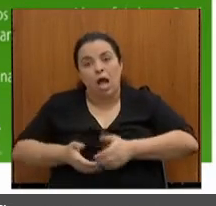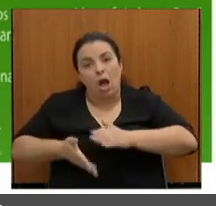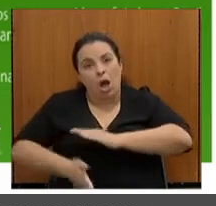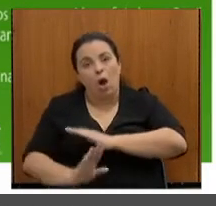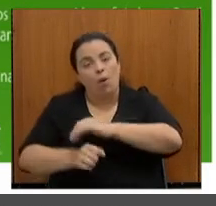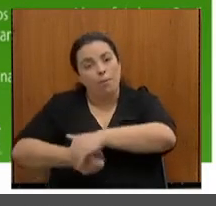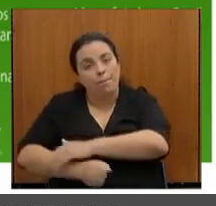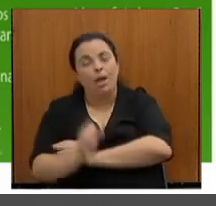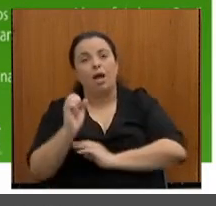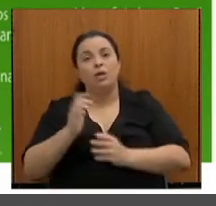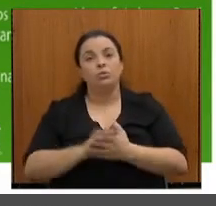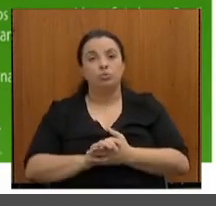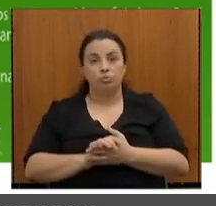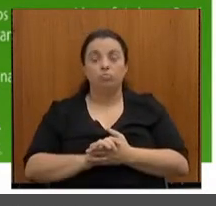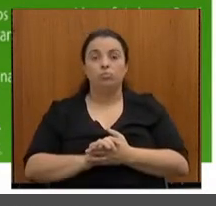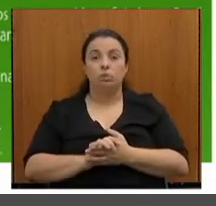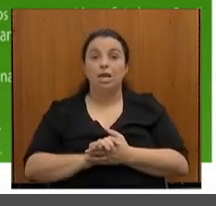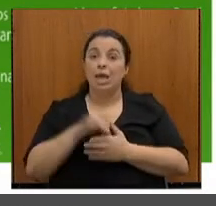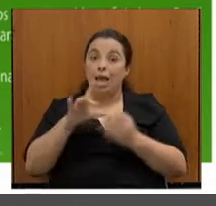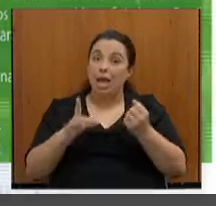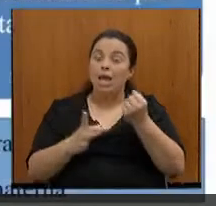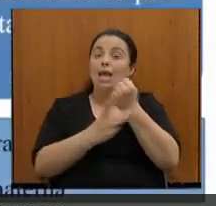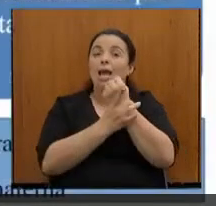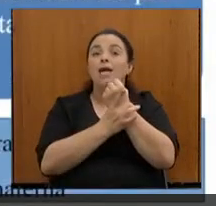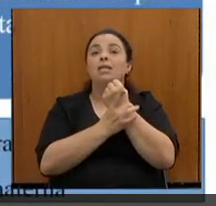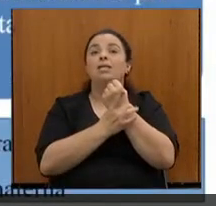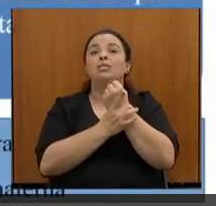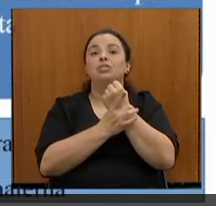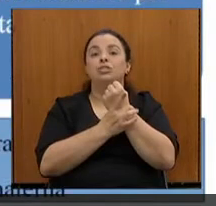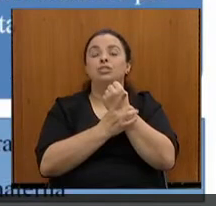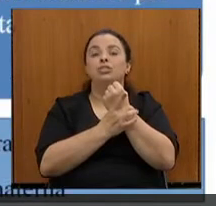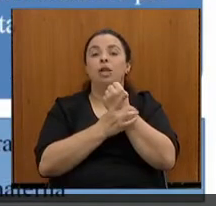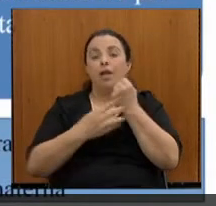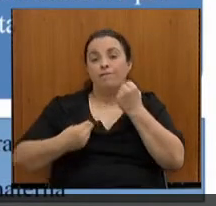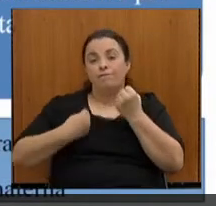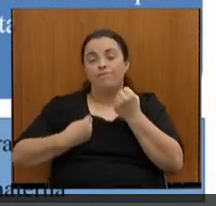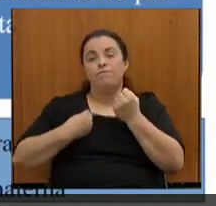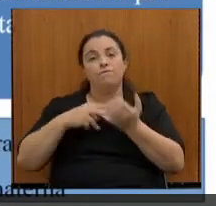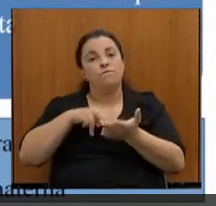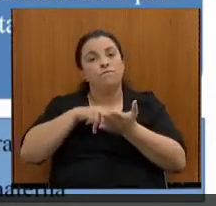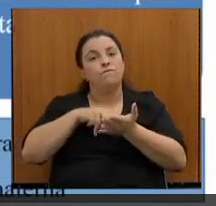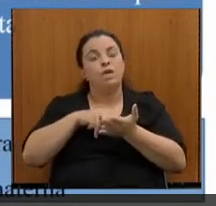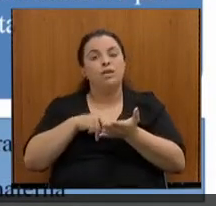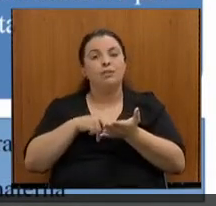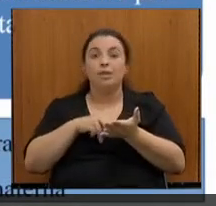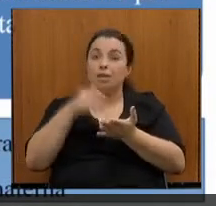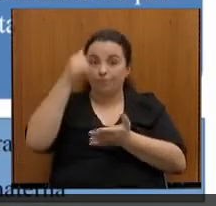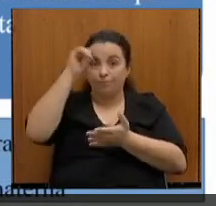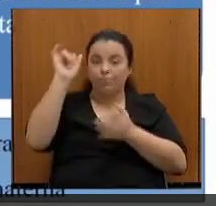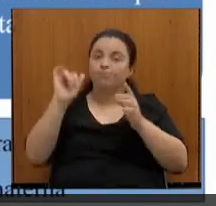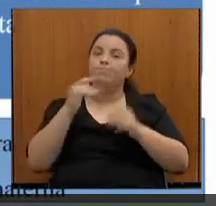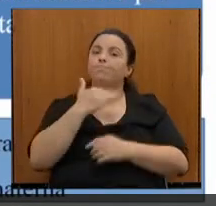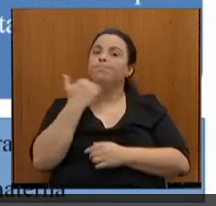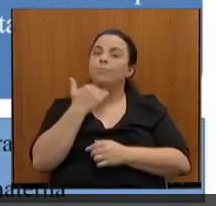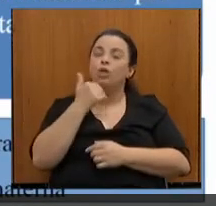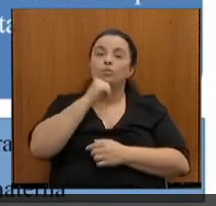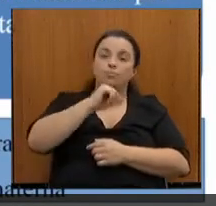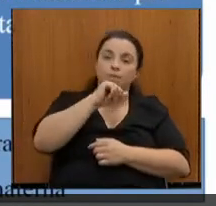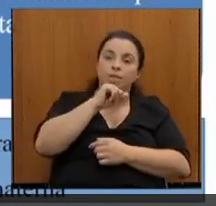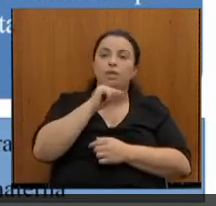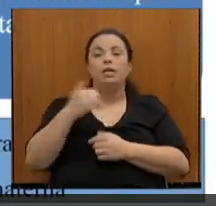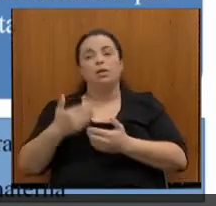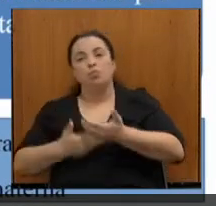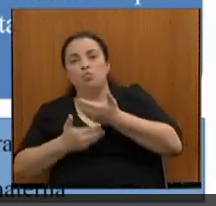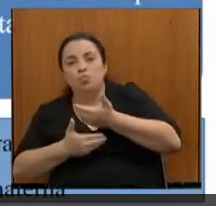à mortalidade infantil quanto à mortalidade materna. E é exatamente esse a